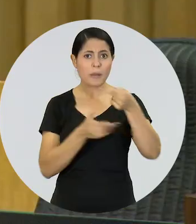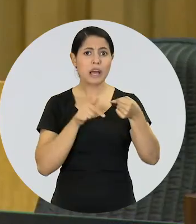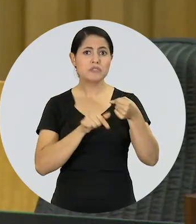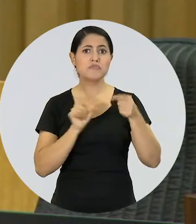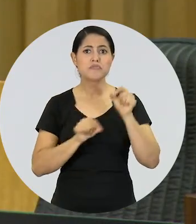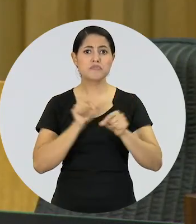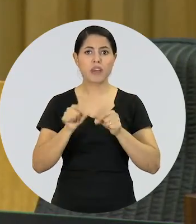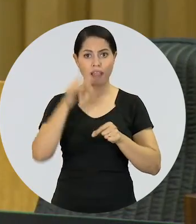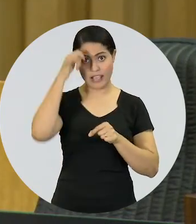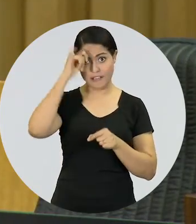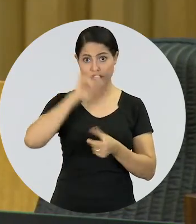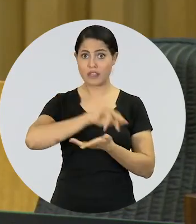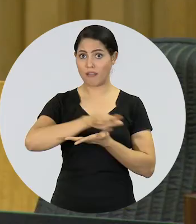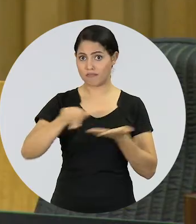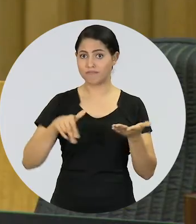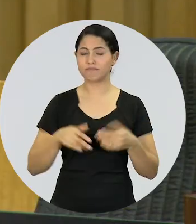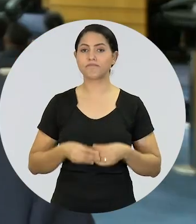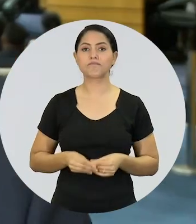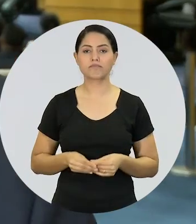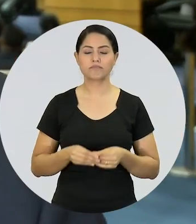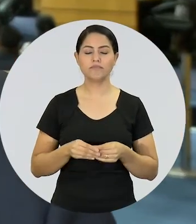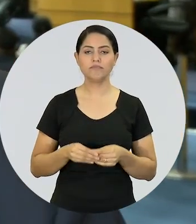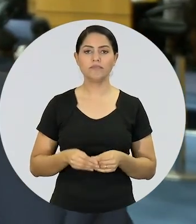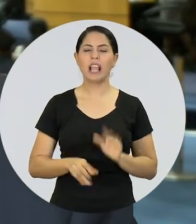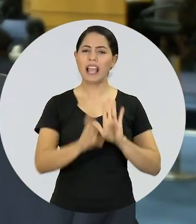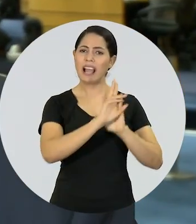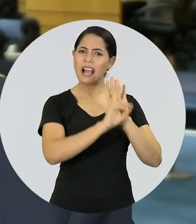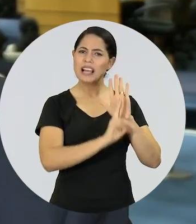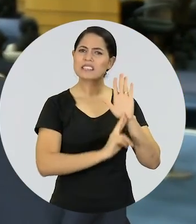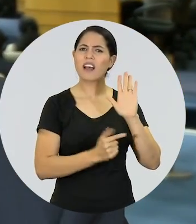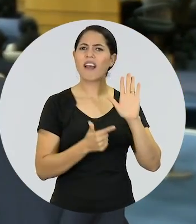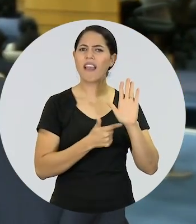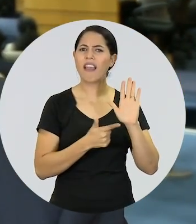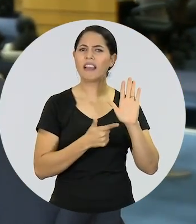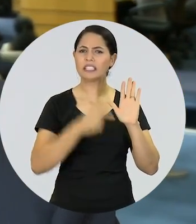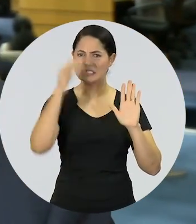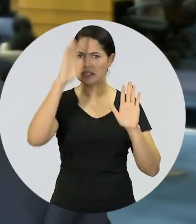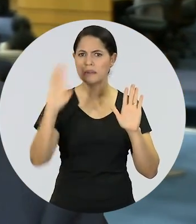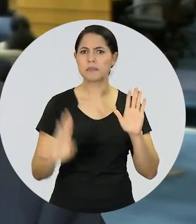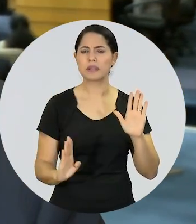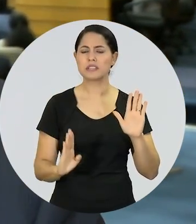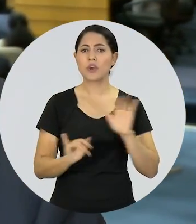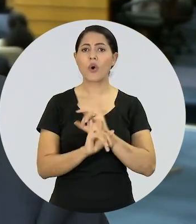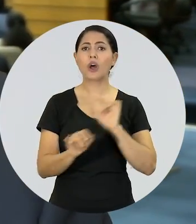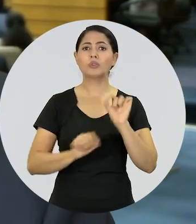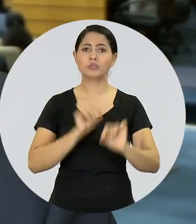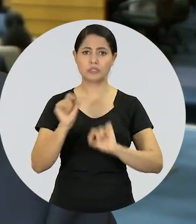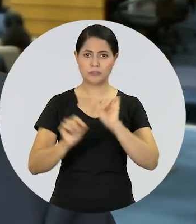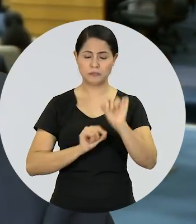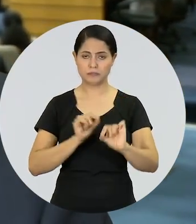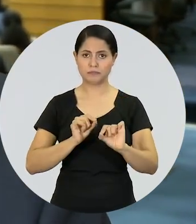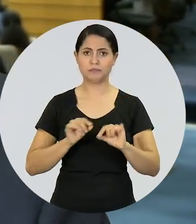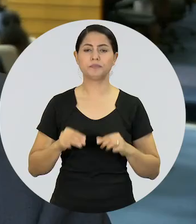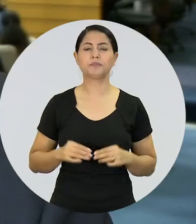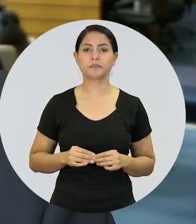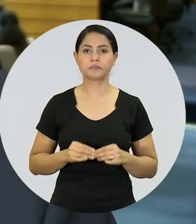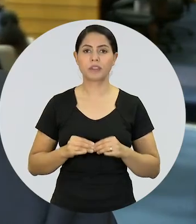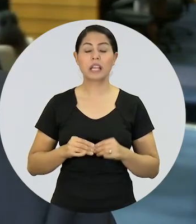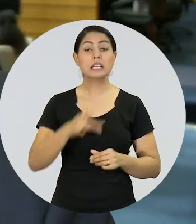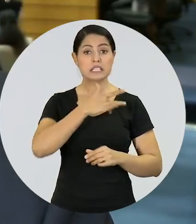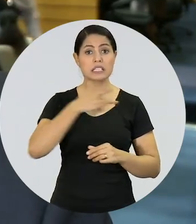como questão fundamental a prevenção. As normas constitucionais brasileiras e a CLT, ela